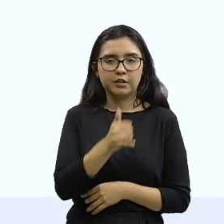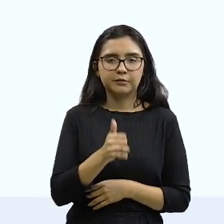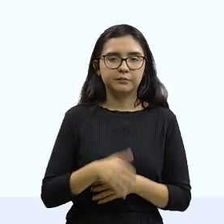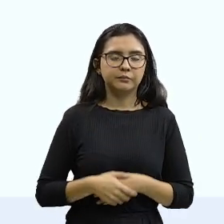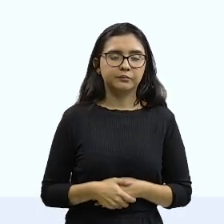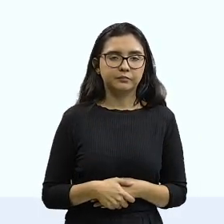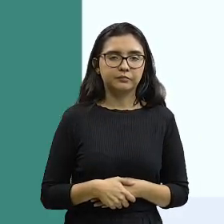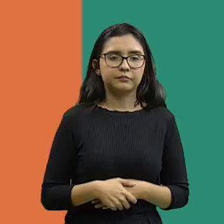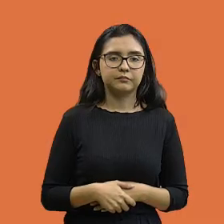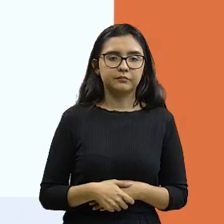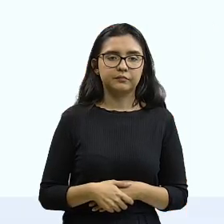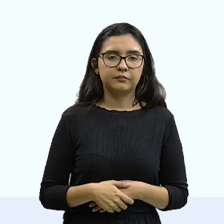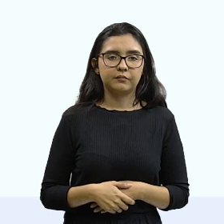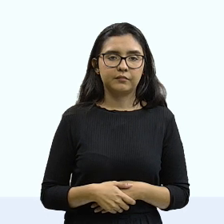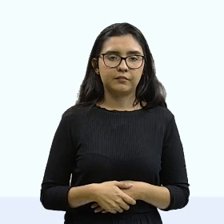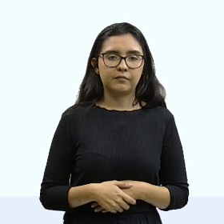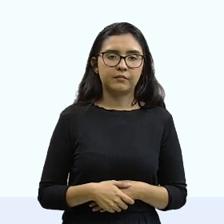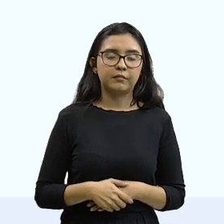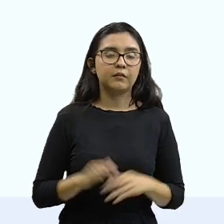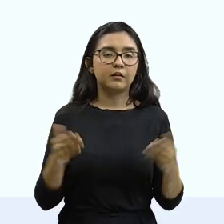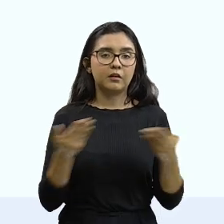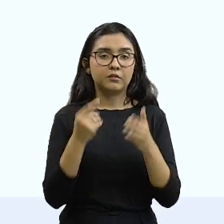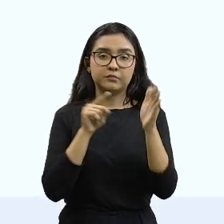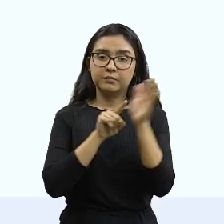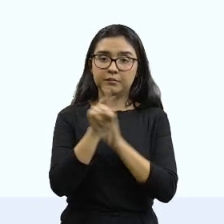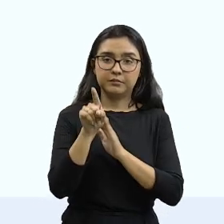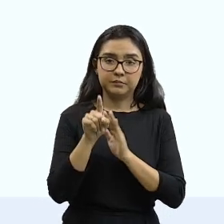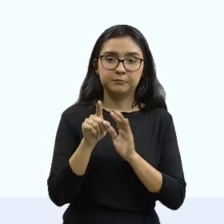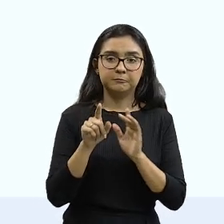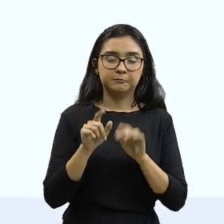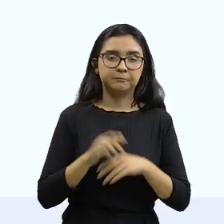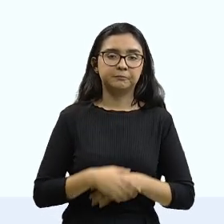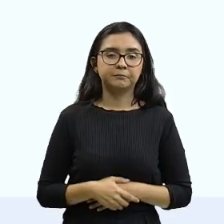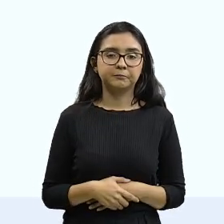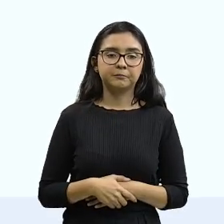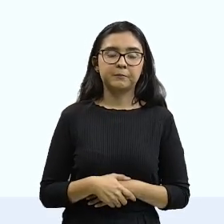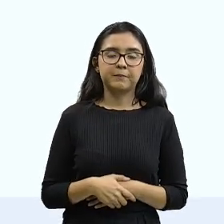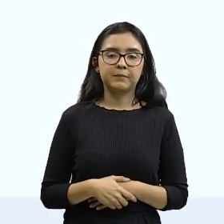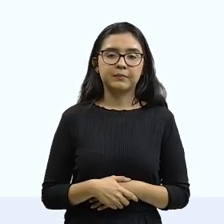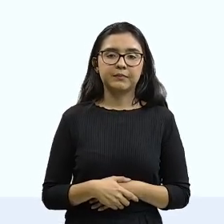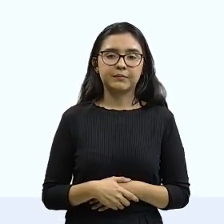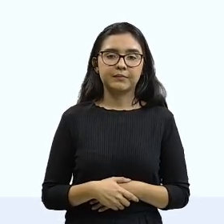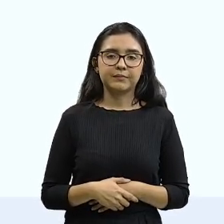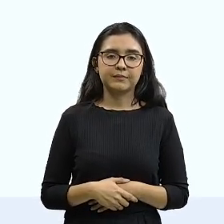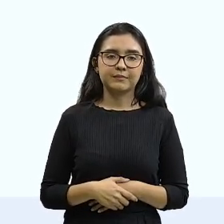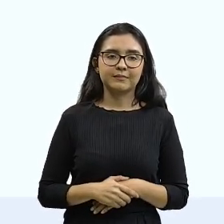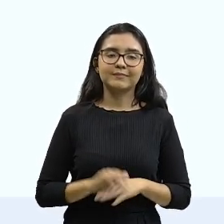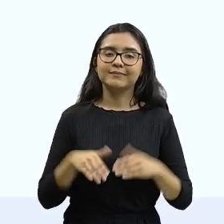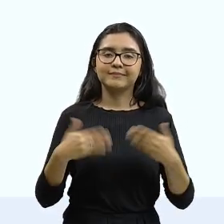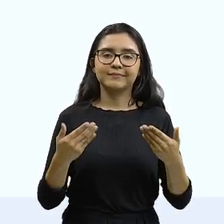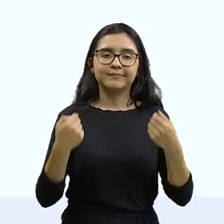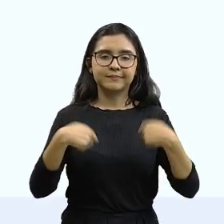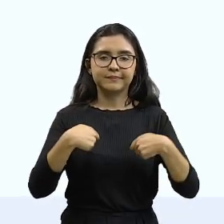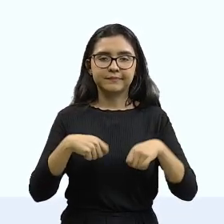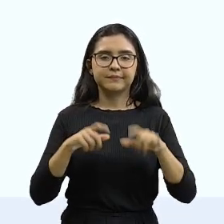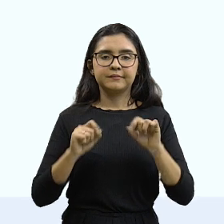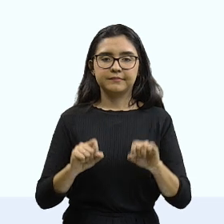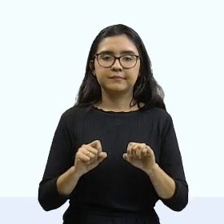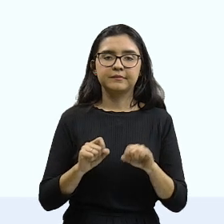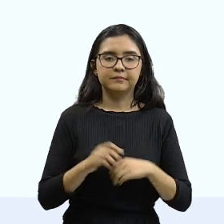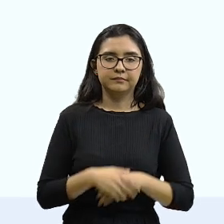Beleza? Vamos agora para as nossas questões. Necessita-se de um resistor